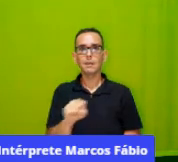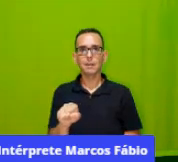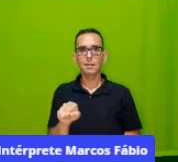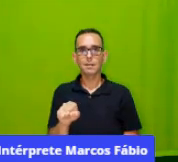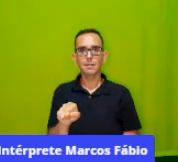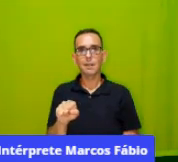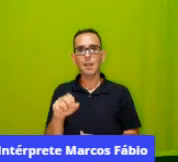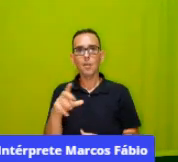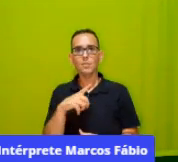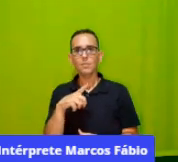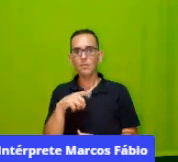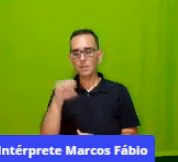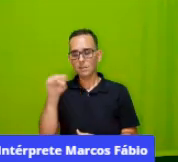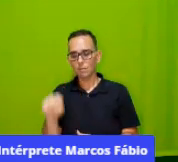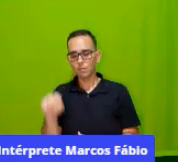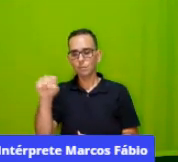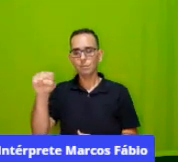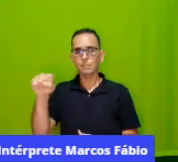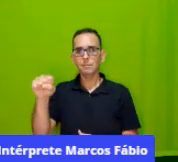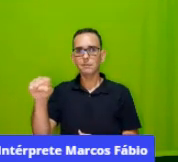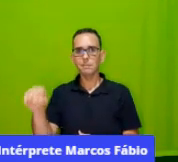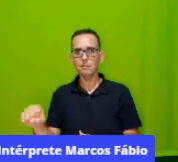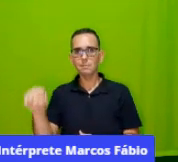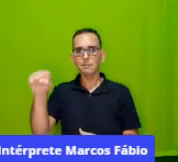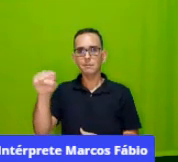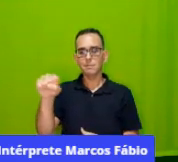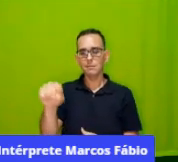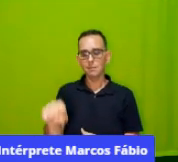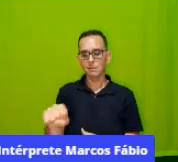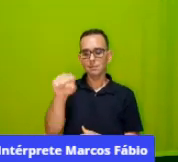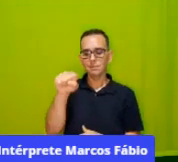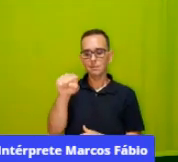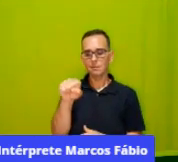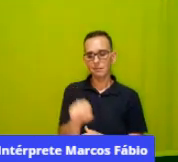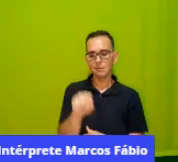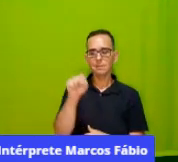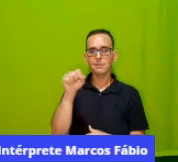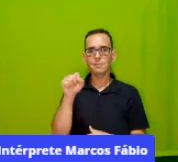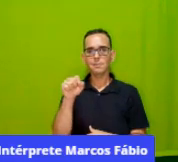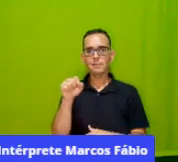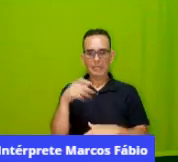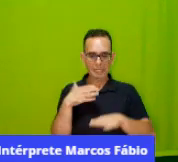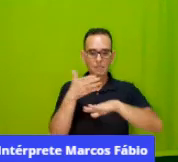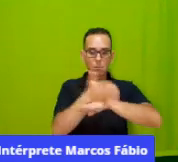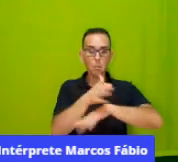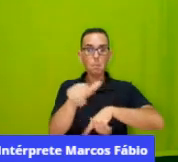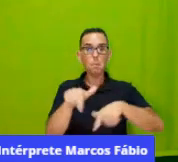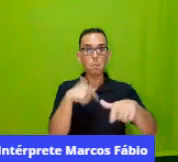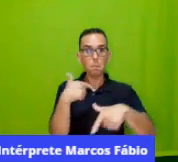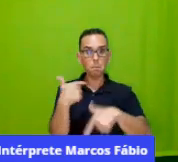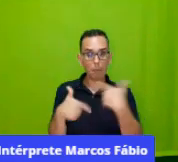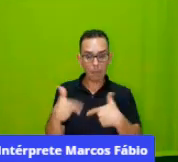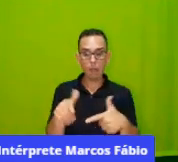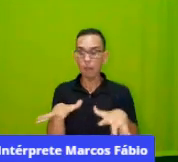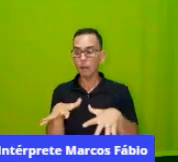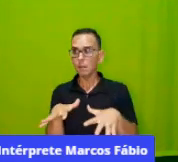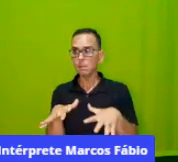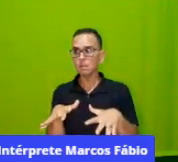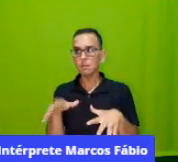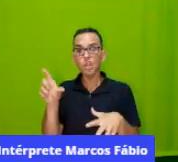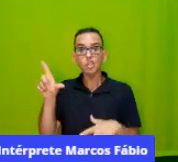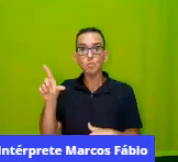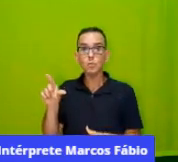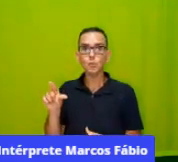melhor manipulação desse aluno na movimentação. Então, como ele faz o peso, ele vem e aí ele consegue. Aí entra o